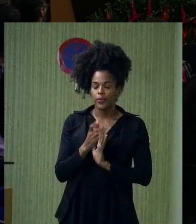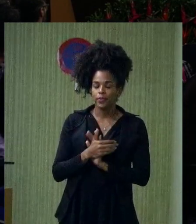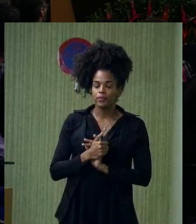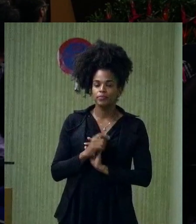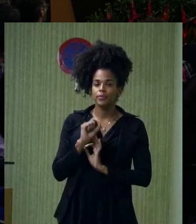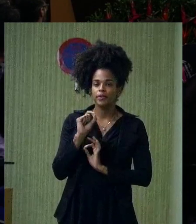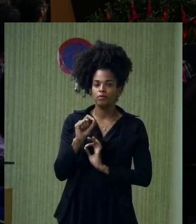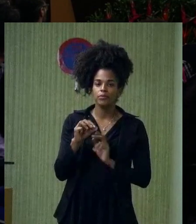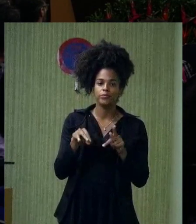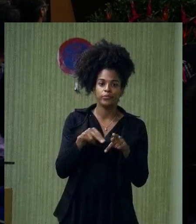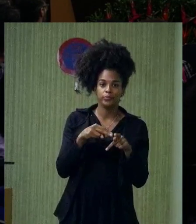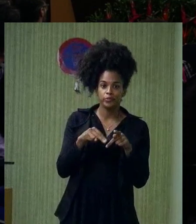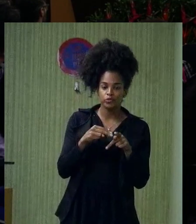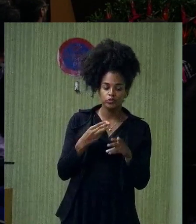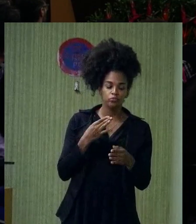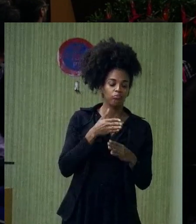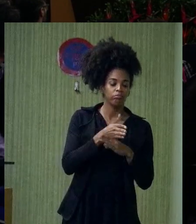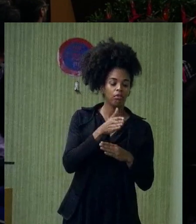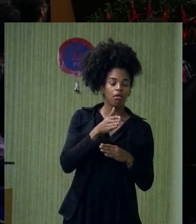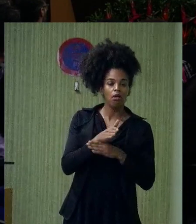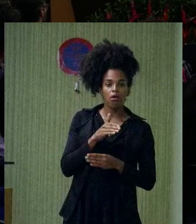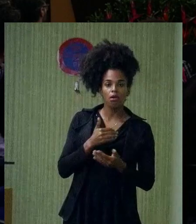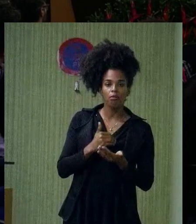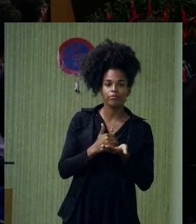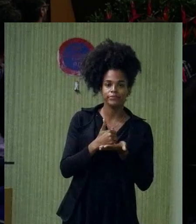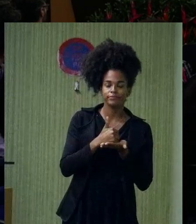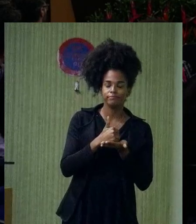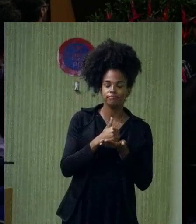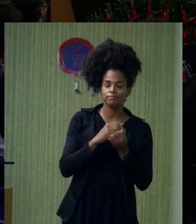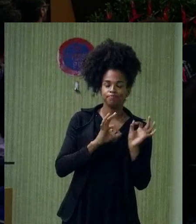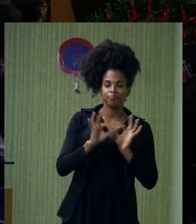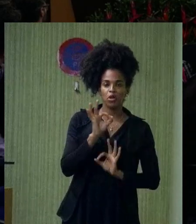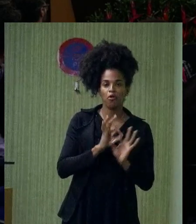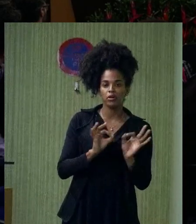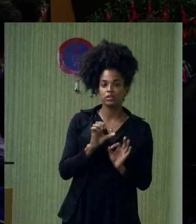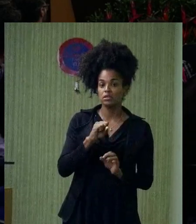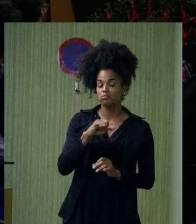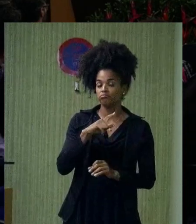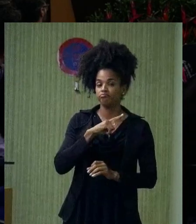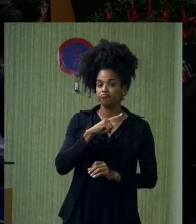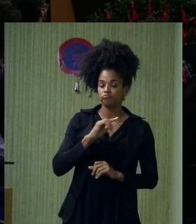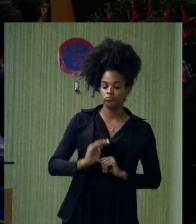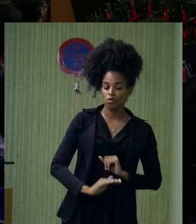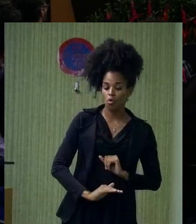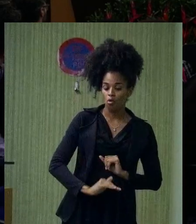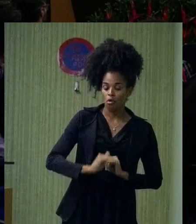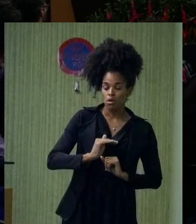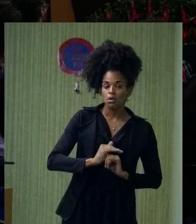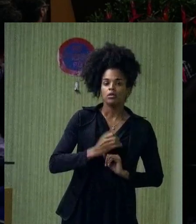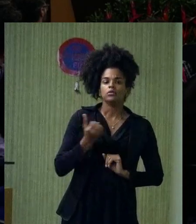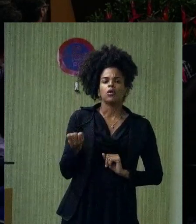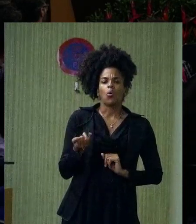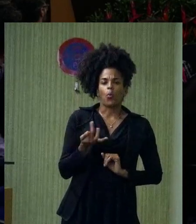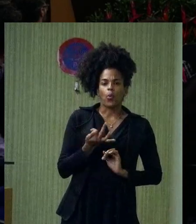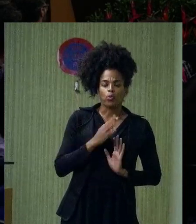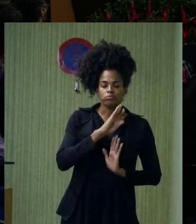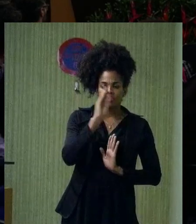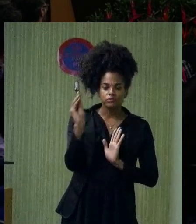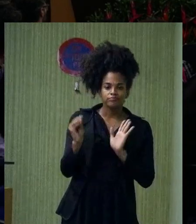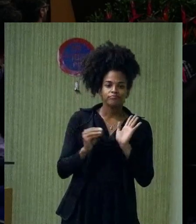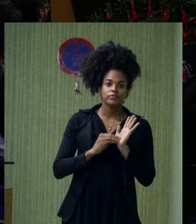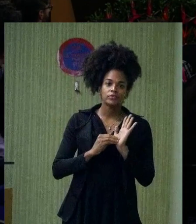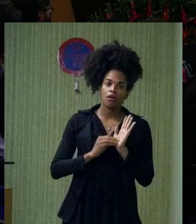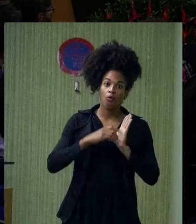público rapidamente fazia o encaminhamento e e se tinha crianças também nós contabilizamos Esse aplicativo era um